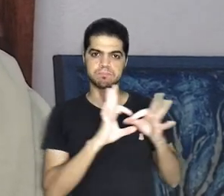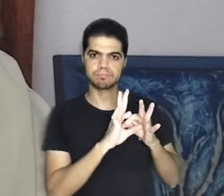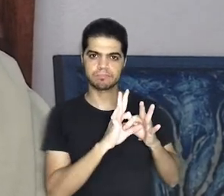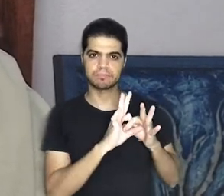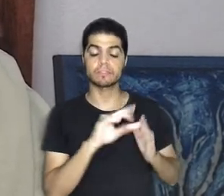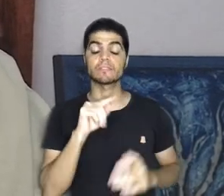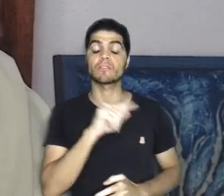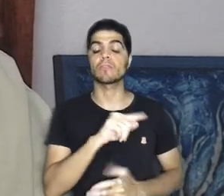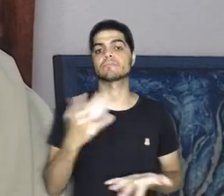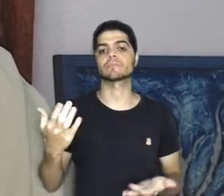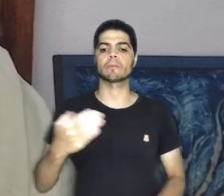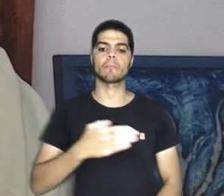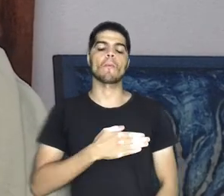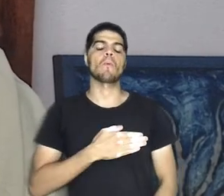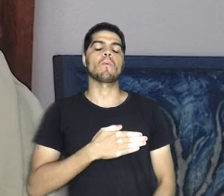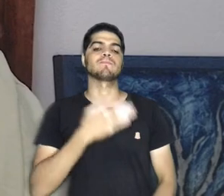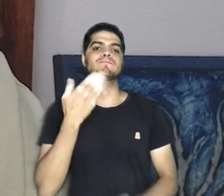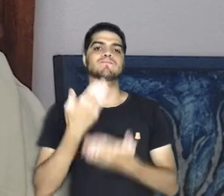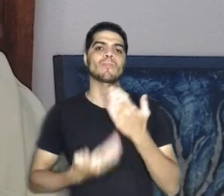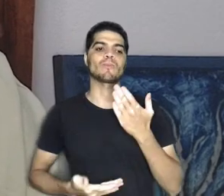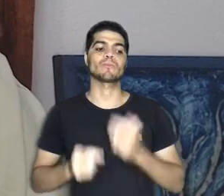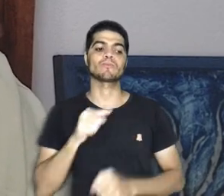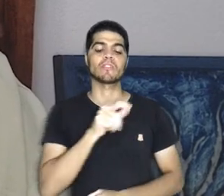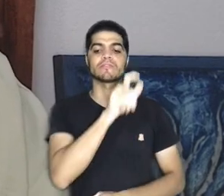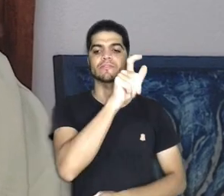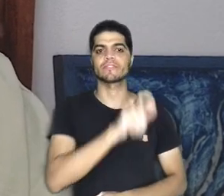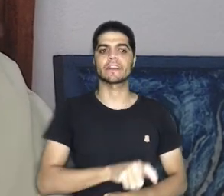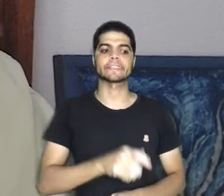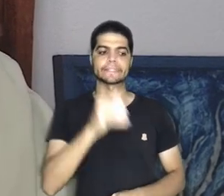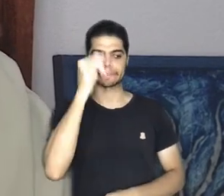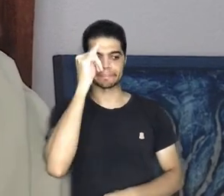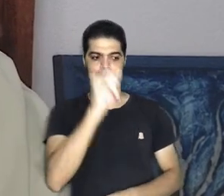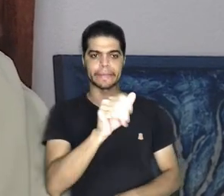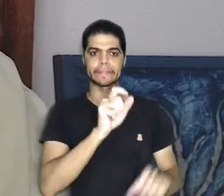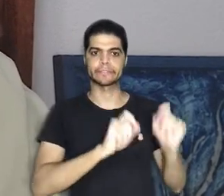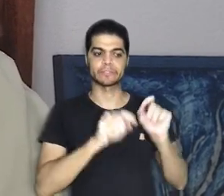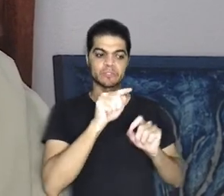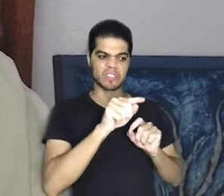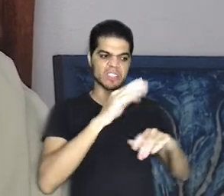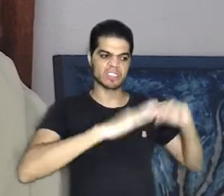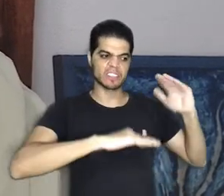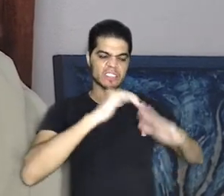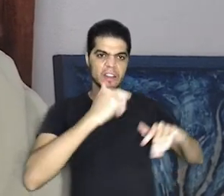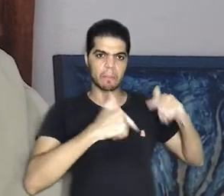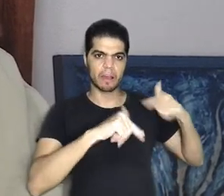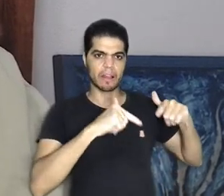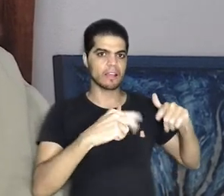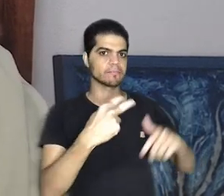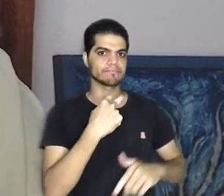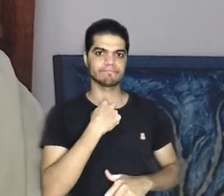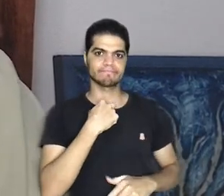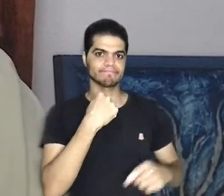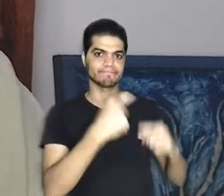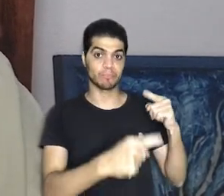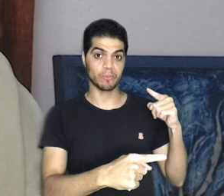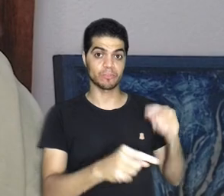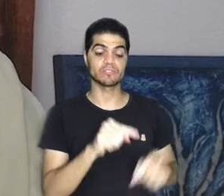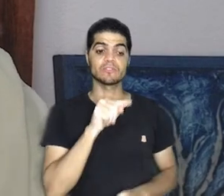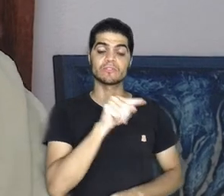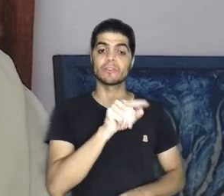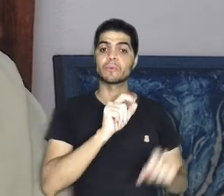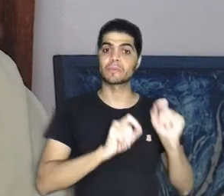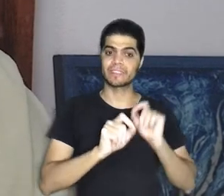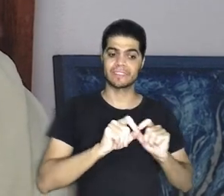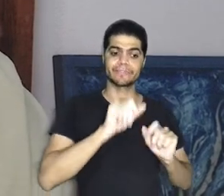com a derrota de Napoleão, ele foi impedido, inclusive, de exercer a sua profissão, o que o